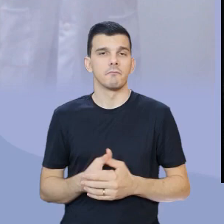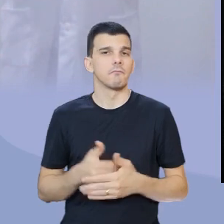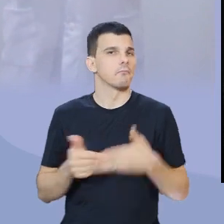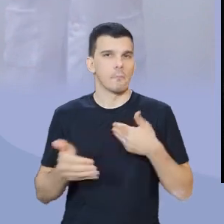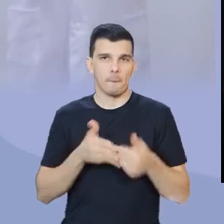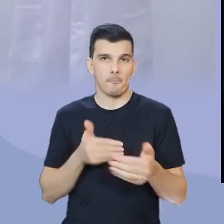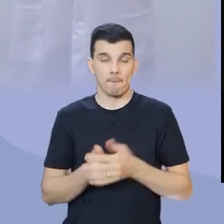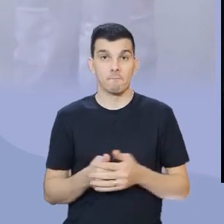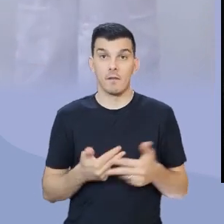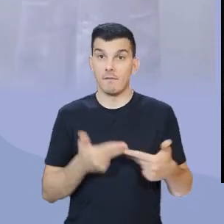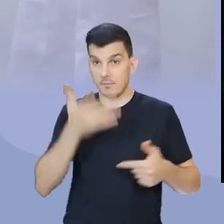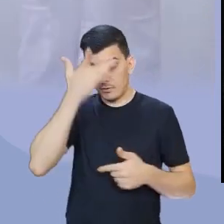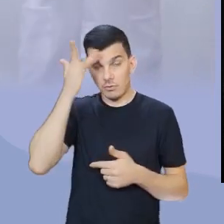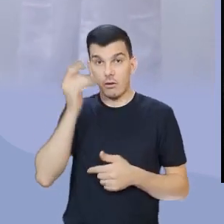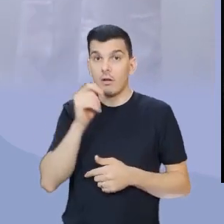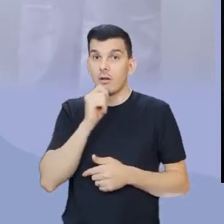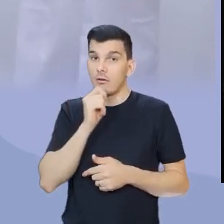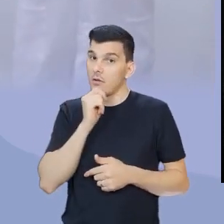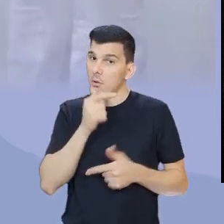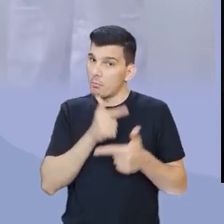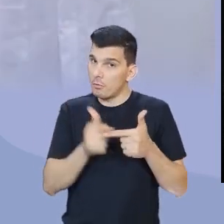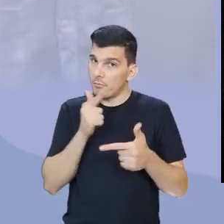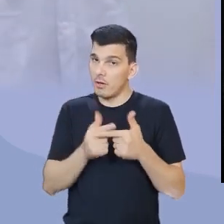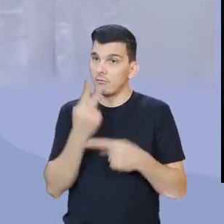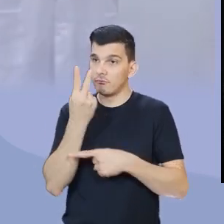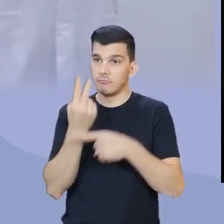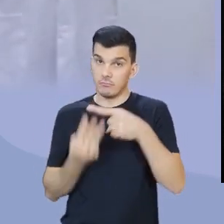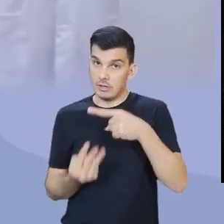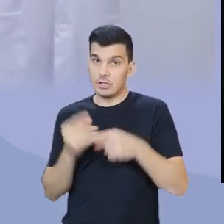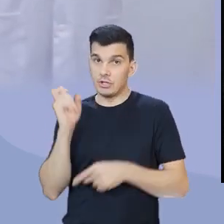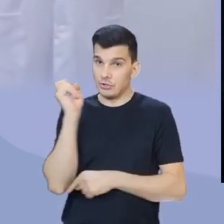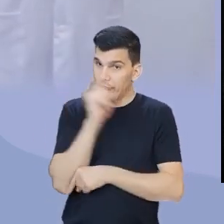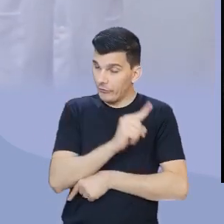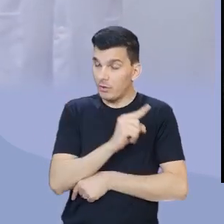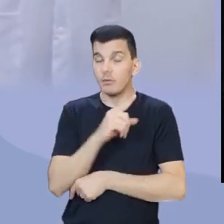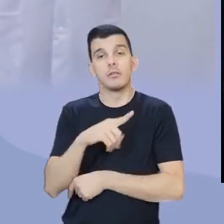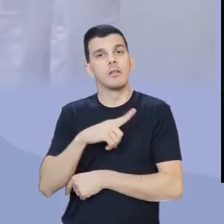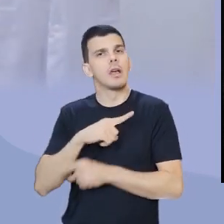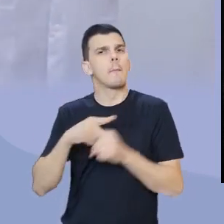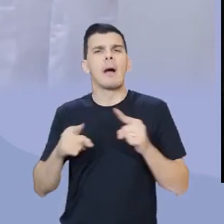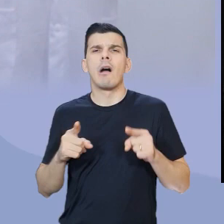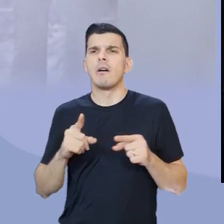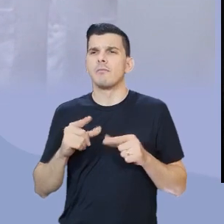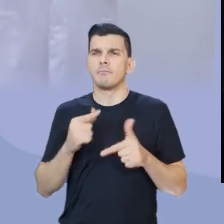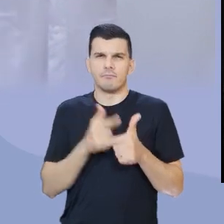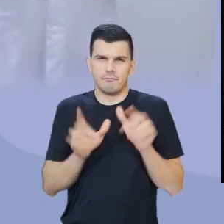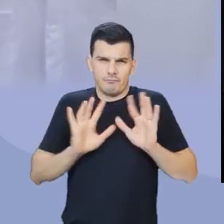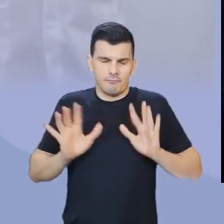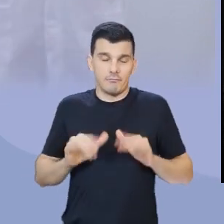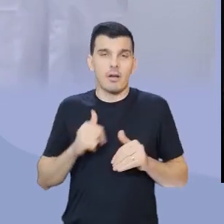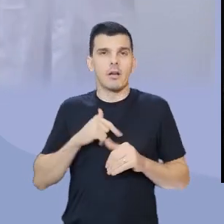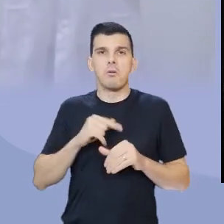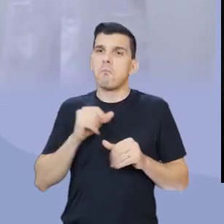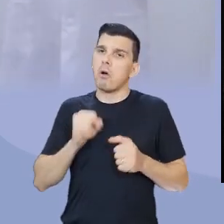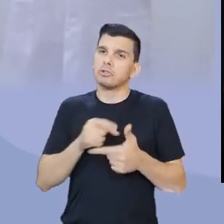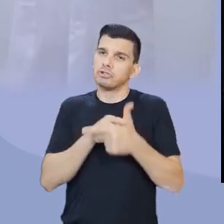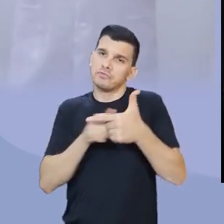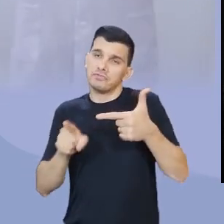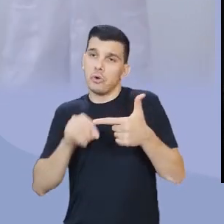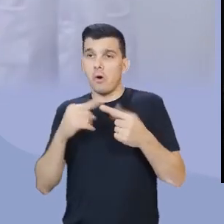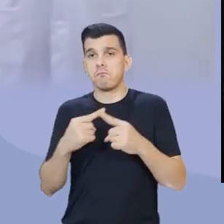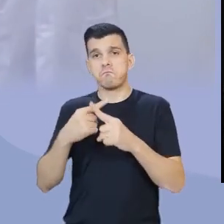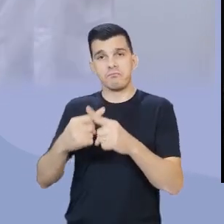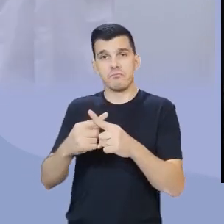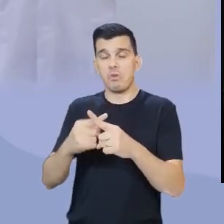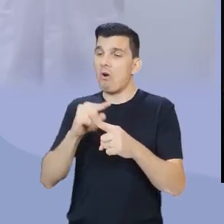faz. Muita gente ainda com dificuldade em fração, né? Resolver calcular fração. Mas não tem mistério. Multiplica primeiro, divide depois, divide primeiro,